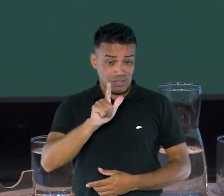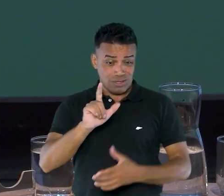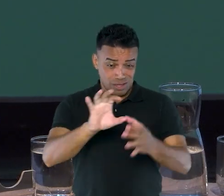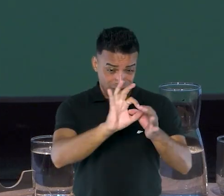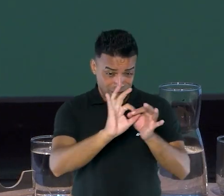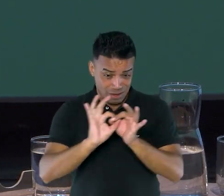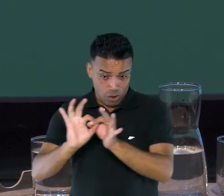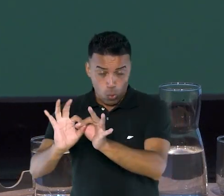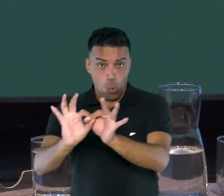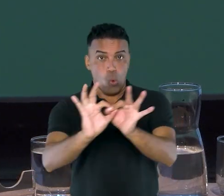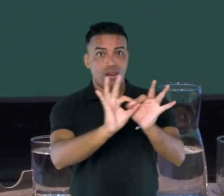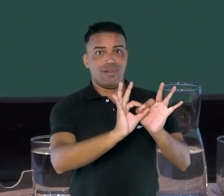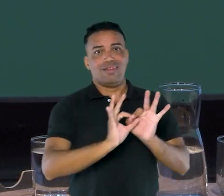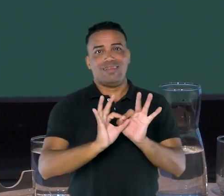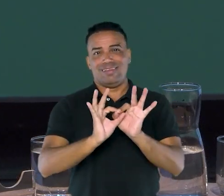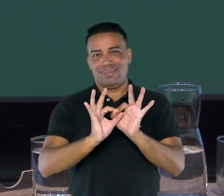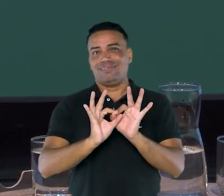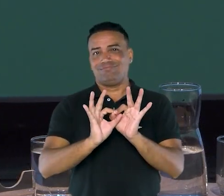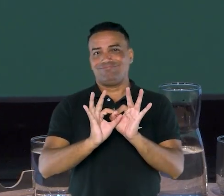se unir,